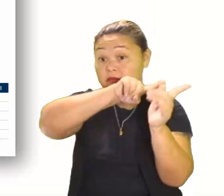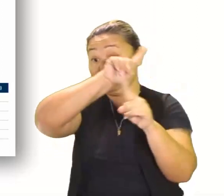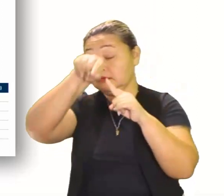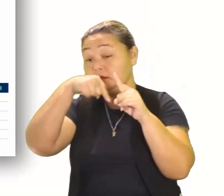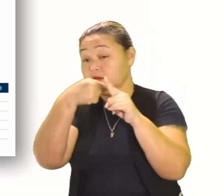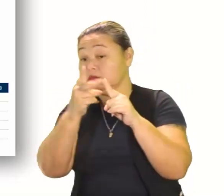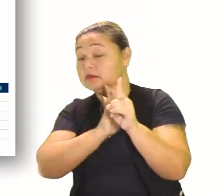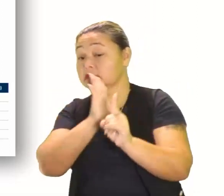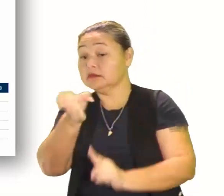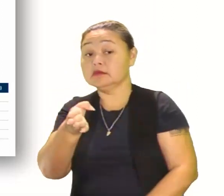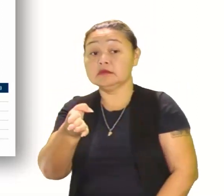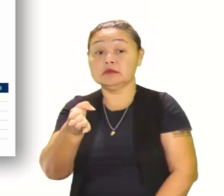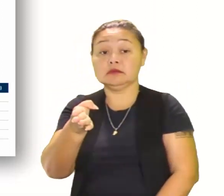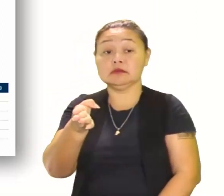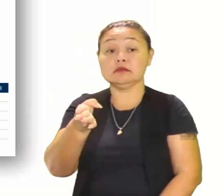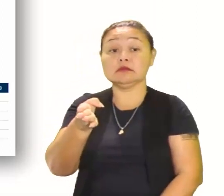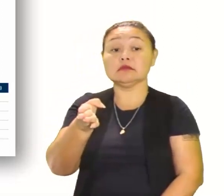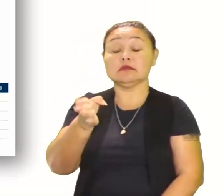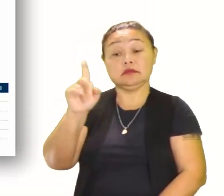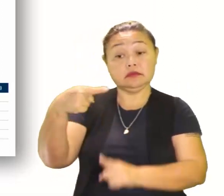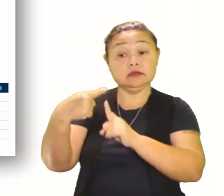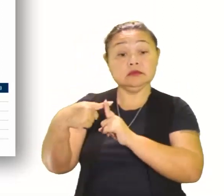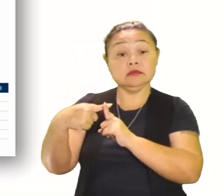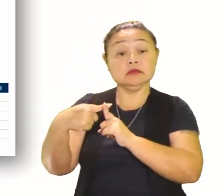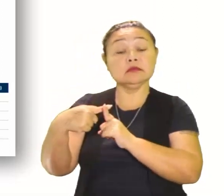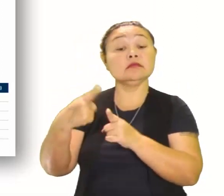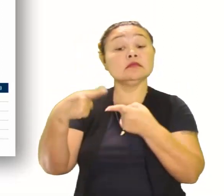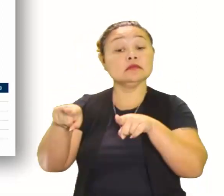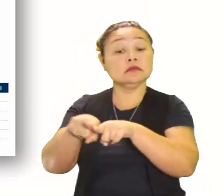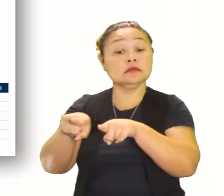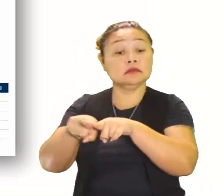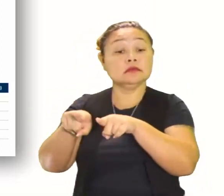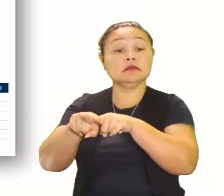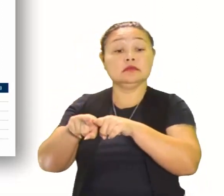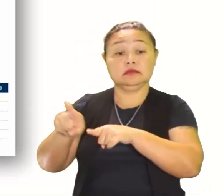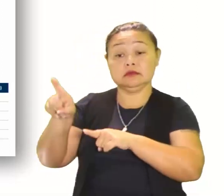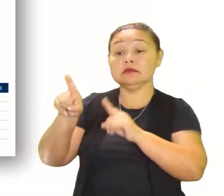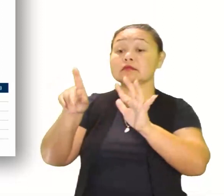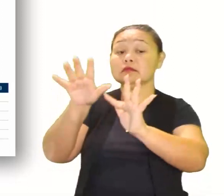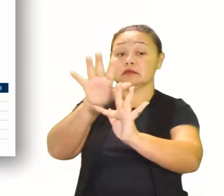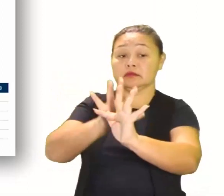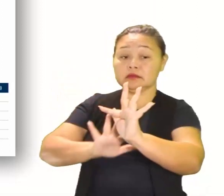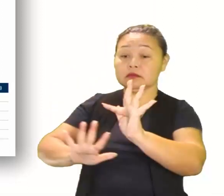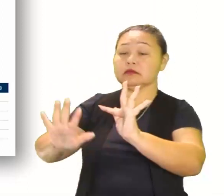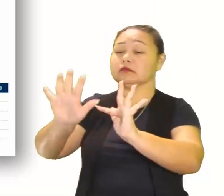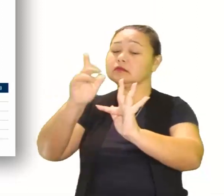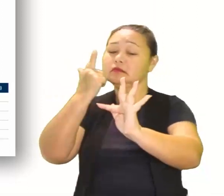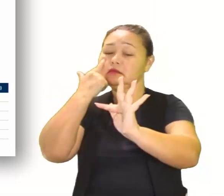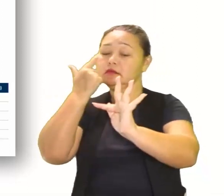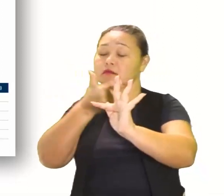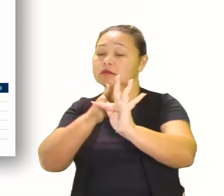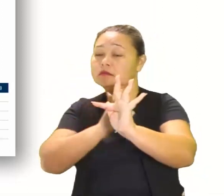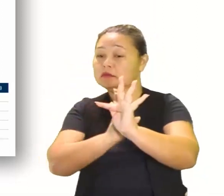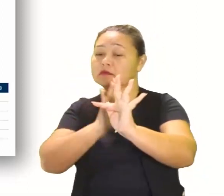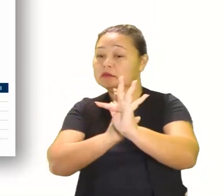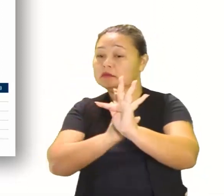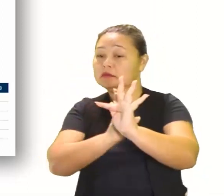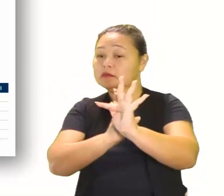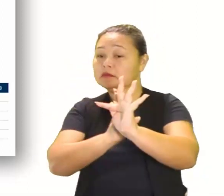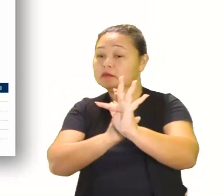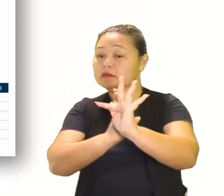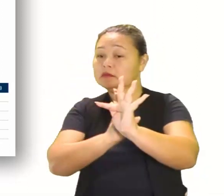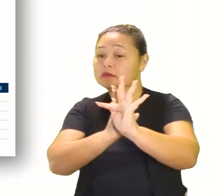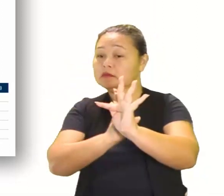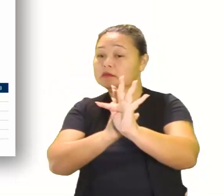né, para o seu valor absoluto, ou seja, positivo. Também temos a parte gráfica, né, que nos remete a um valor sempre